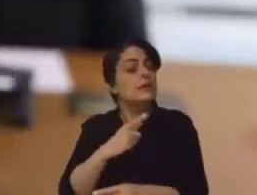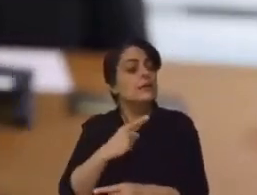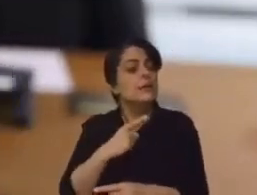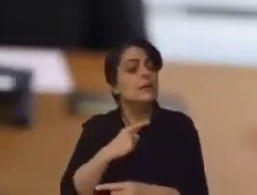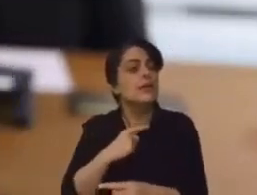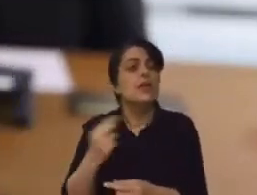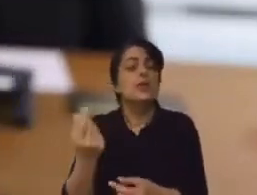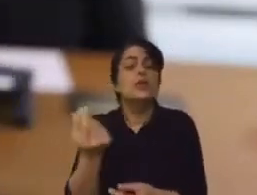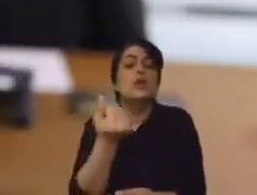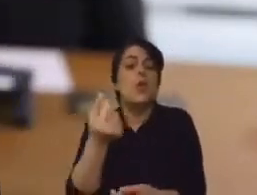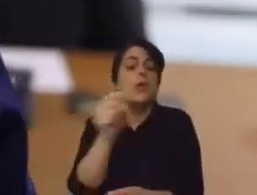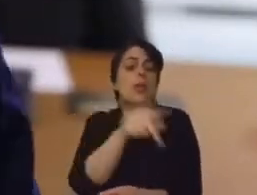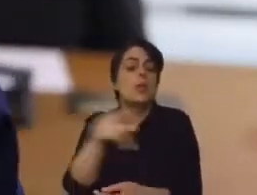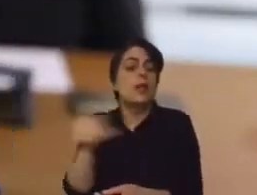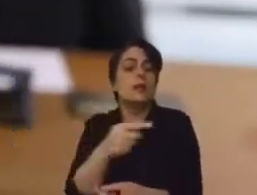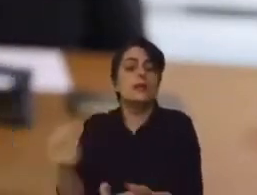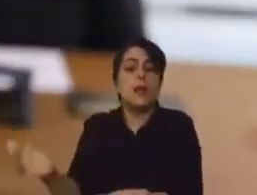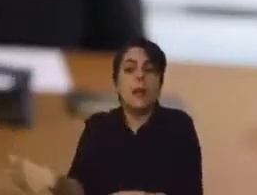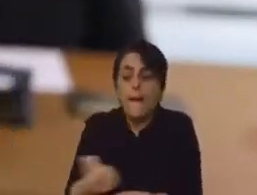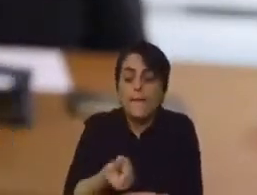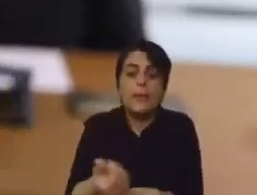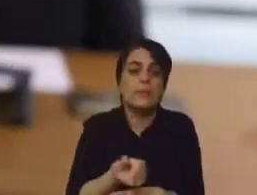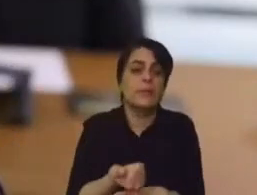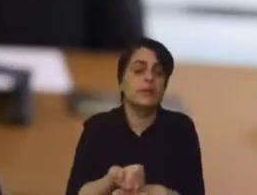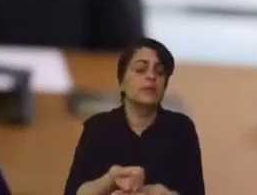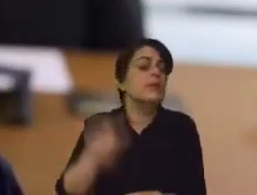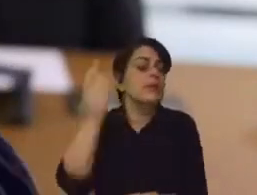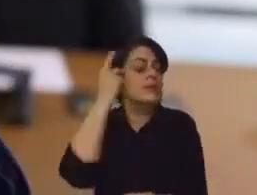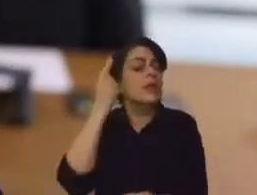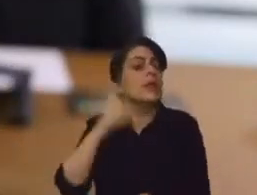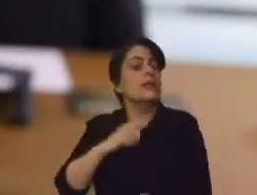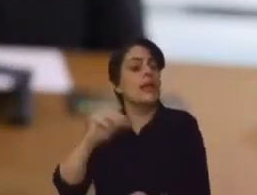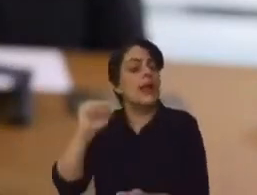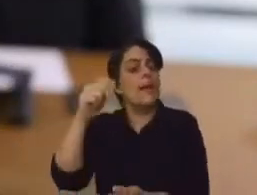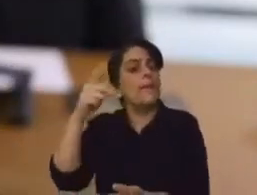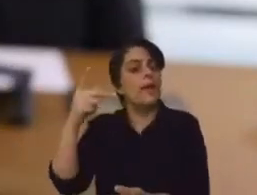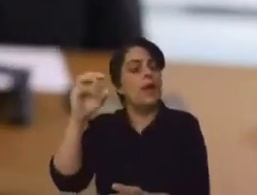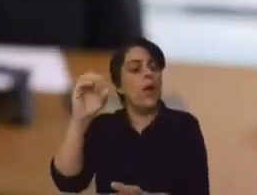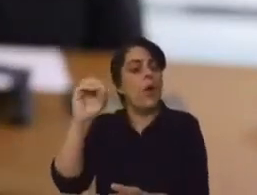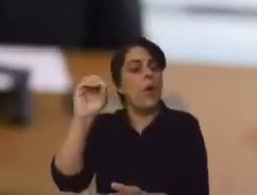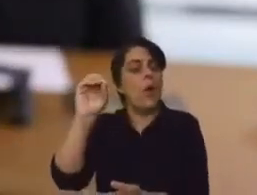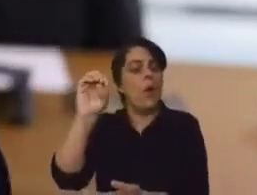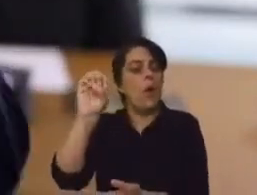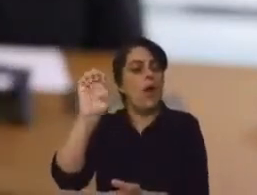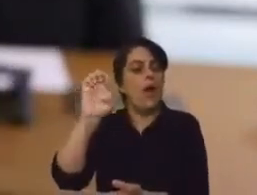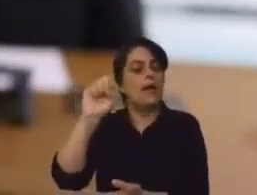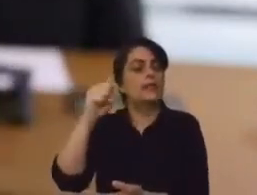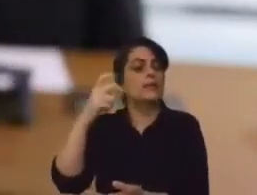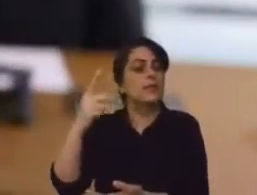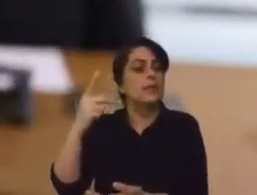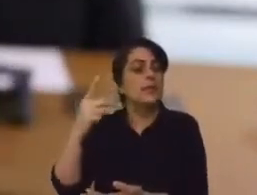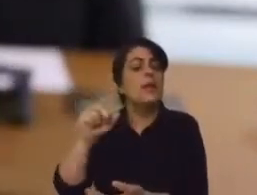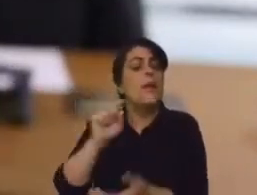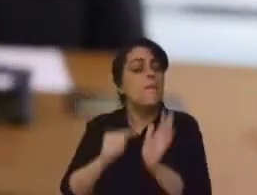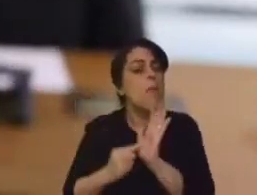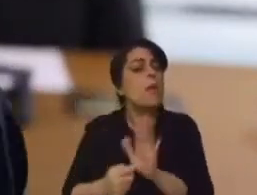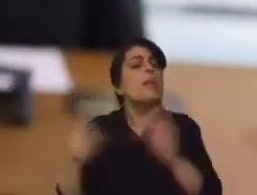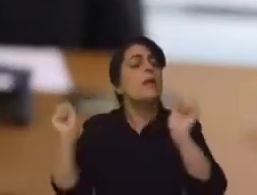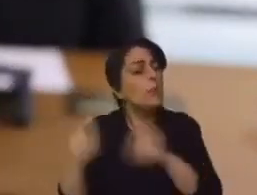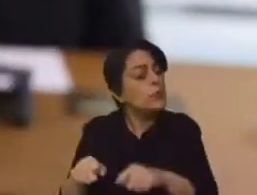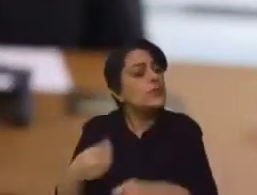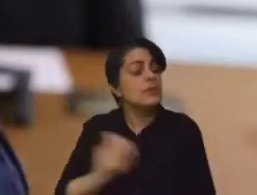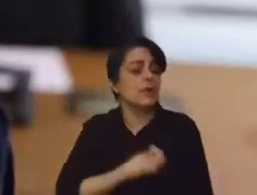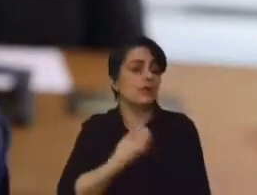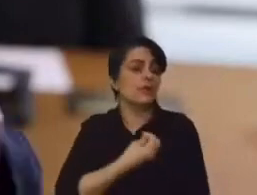nós temos uma POSP em São Paulo que mostra que é possível viver sem imposto sindical. Nós temos o sindicato de São Bernardo,